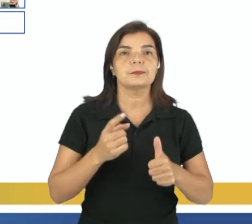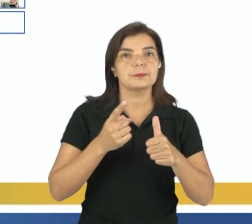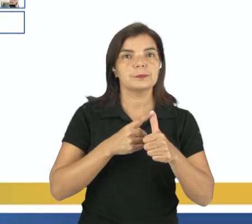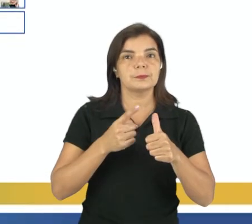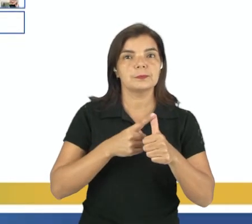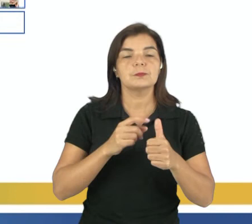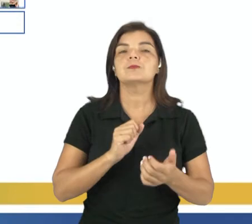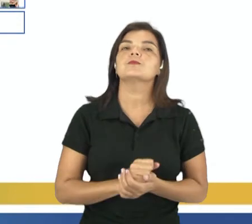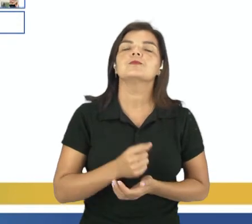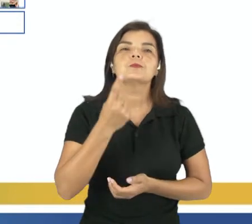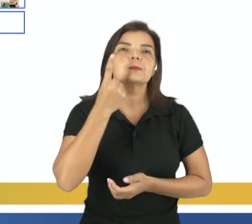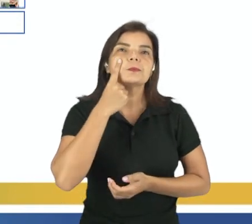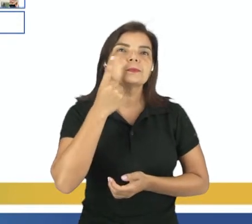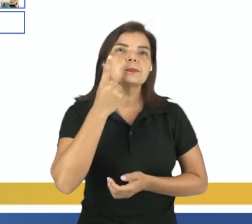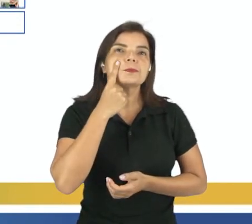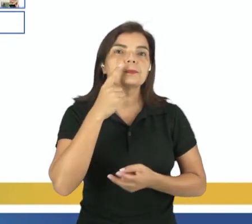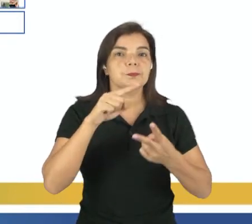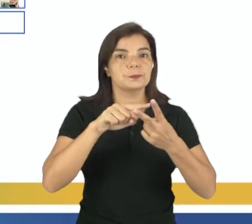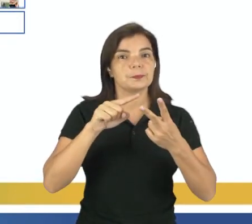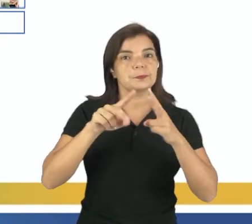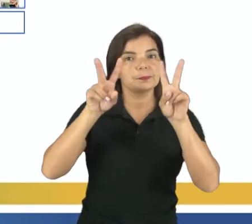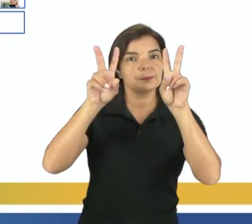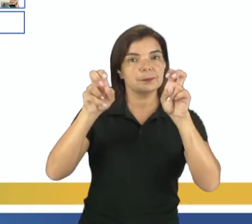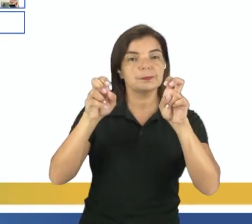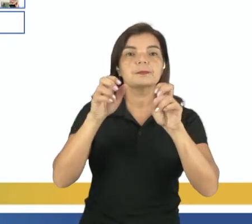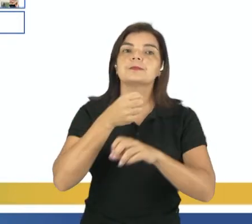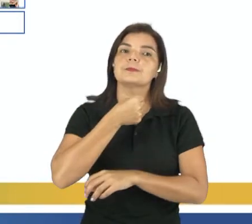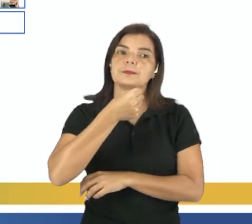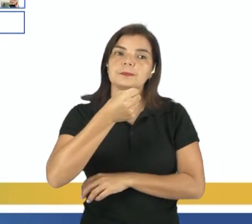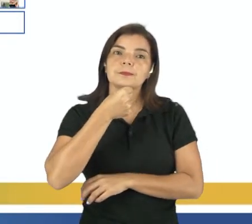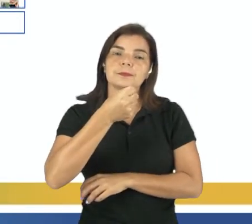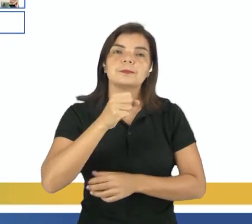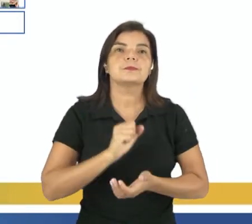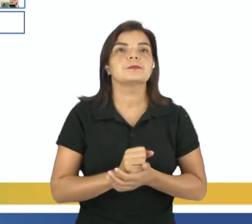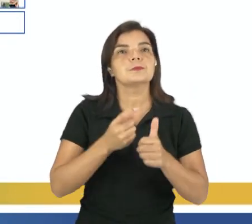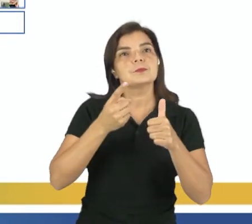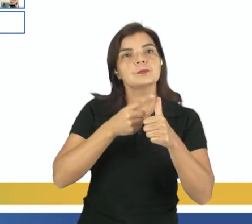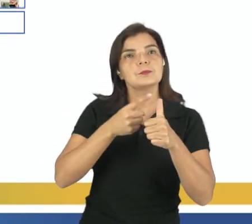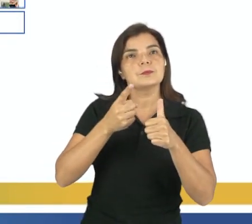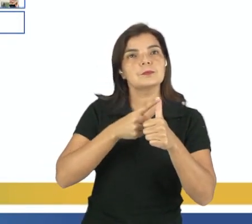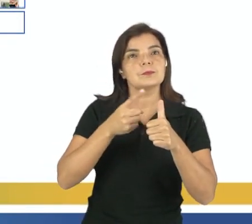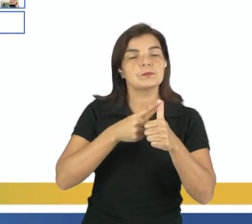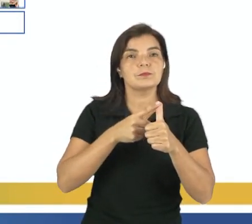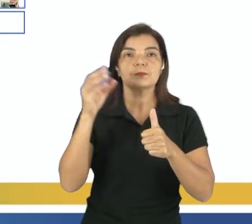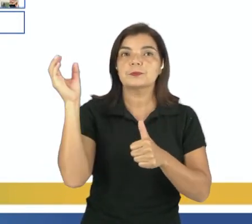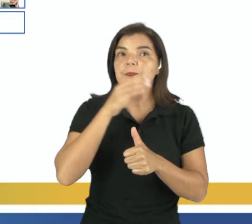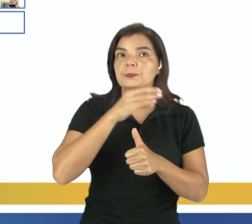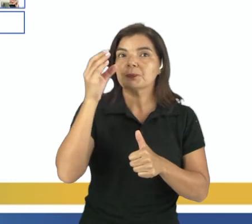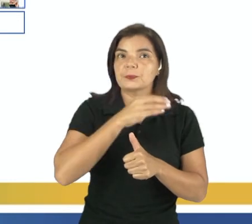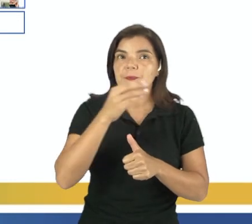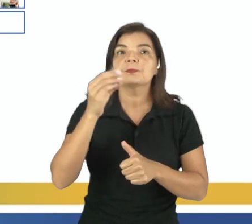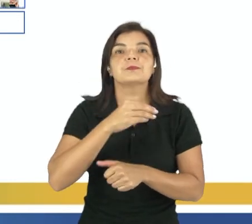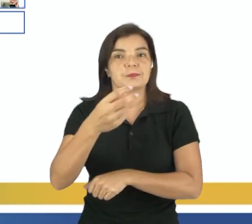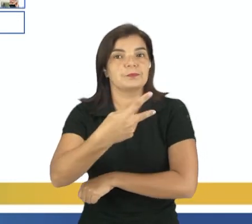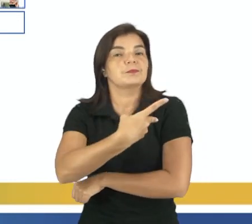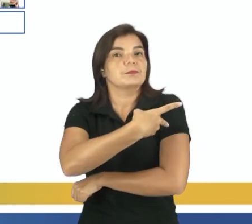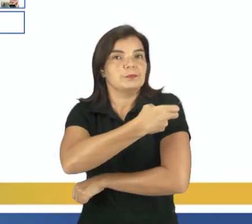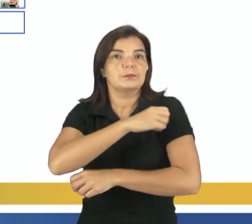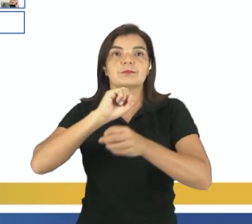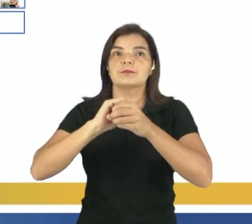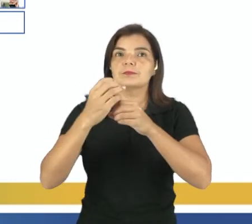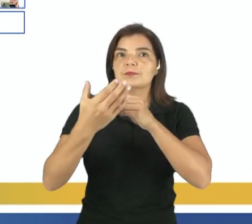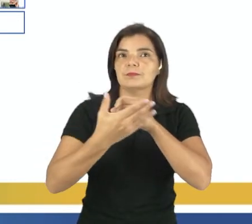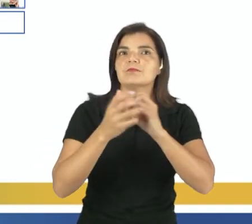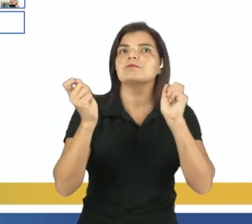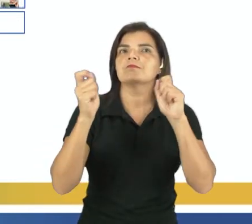Olha só, gente, vamos observar mais dois títulos de reportagens. O primeiro, corrida pela vacina de